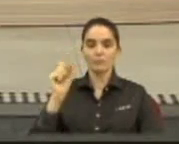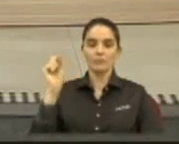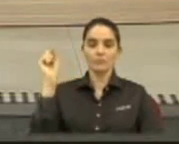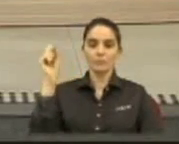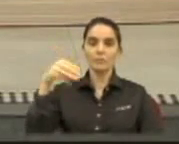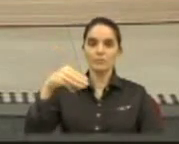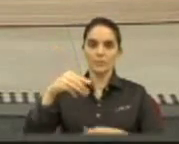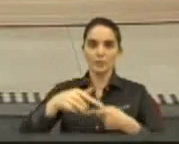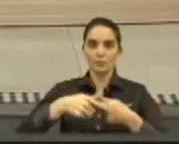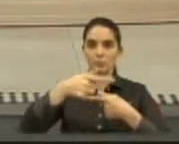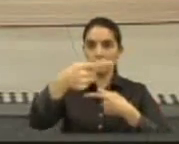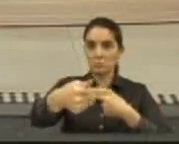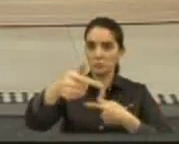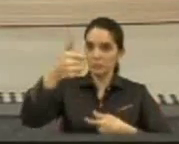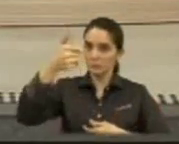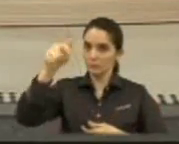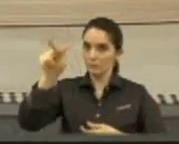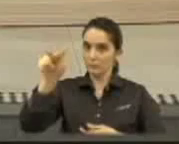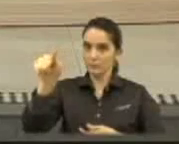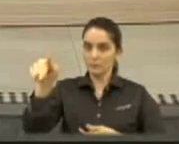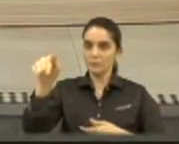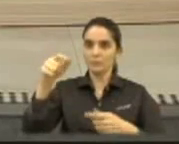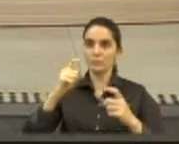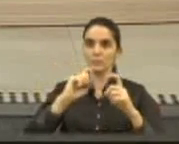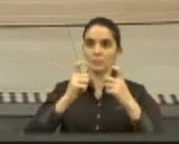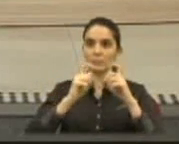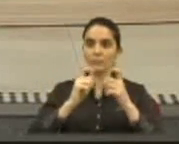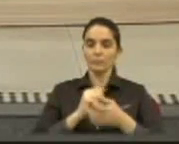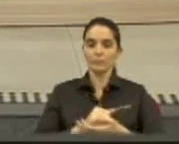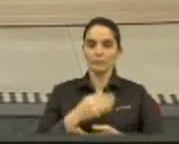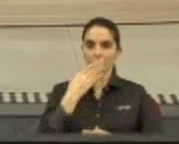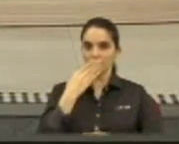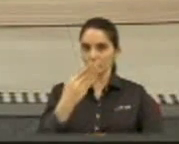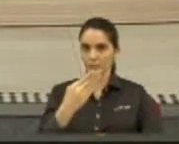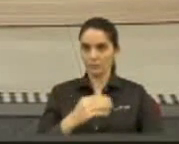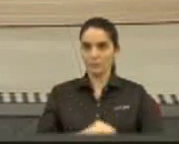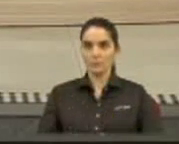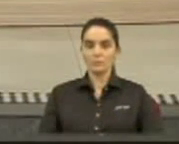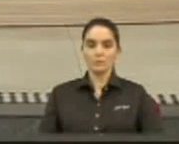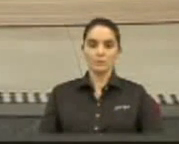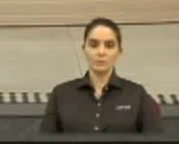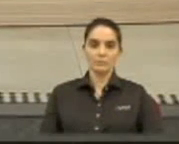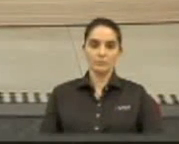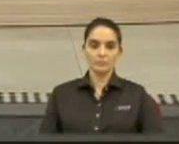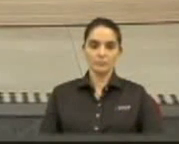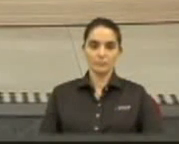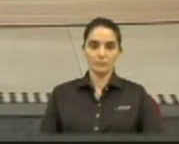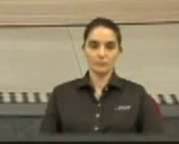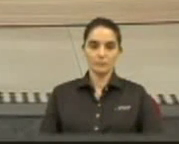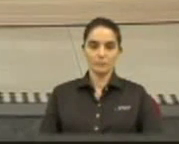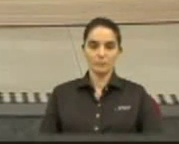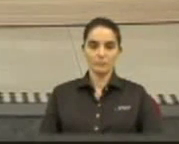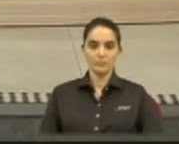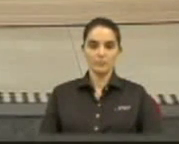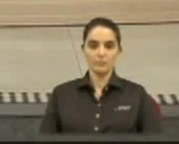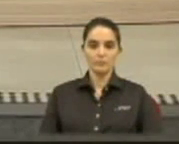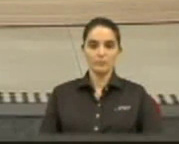o projeto por 17 sessões. Questão de ordem, senhor Uma presidente. questão de ordem da nobre vereadora